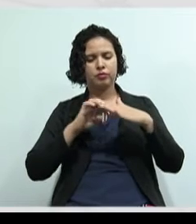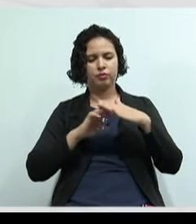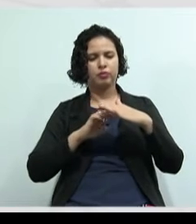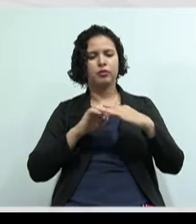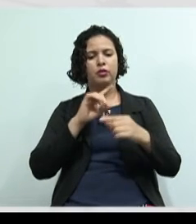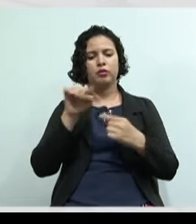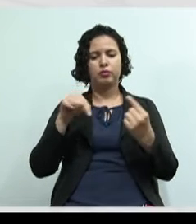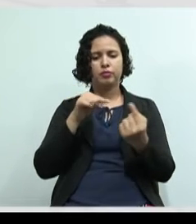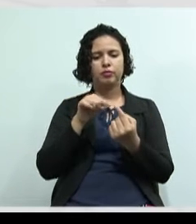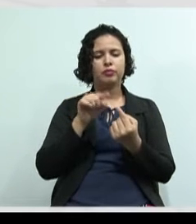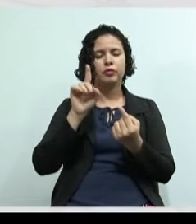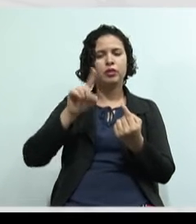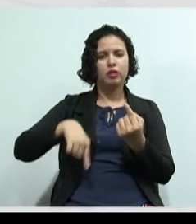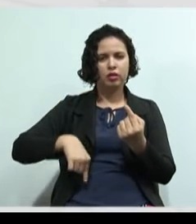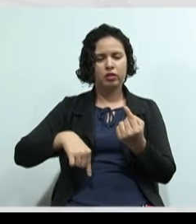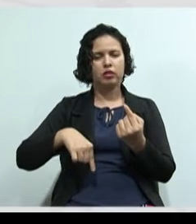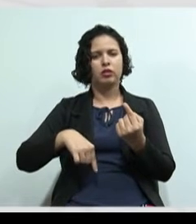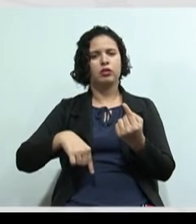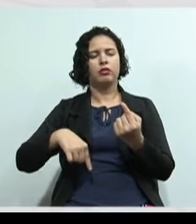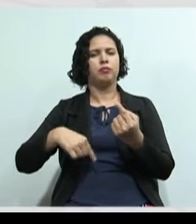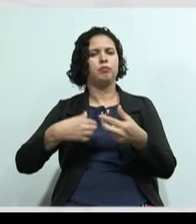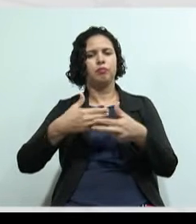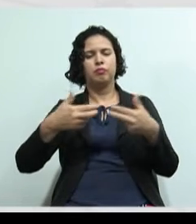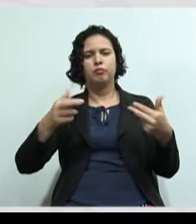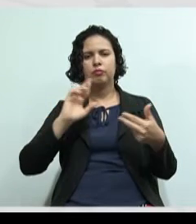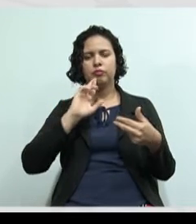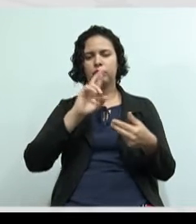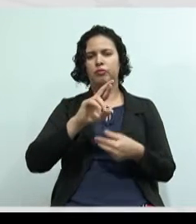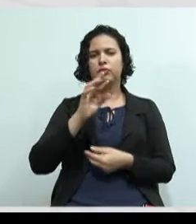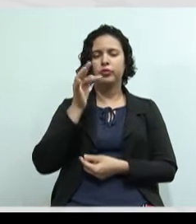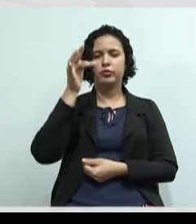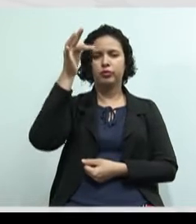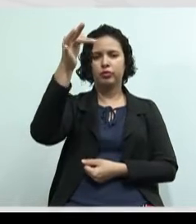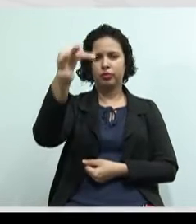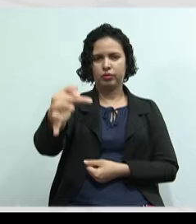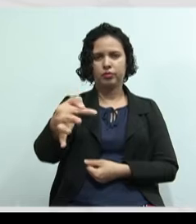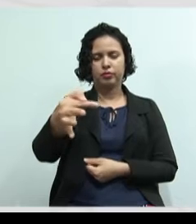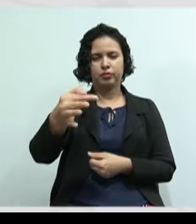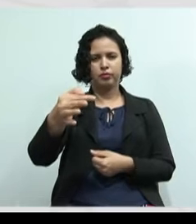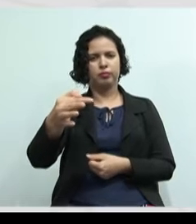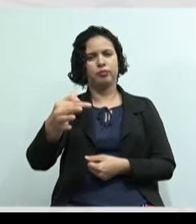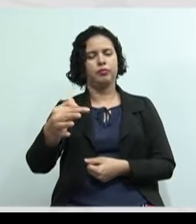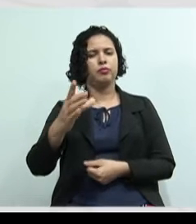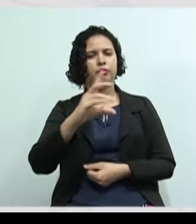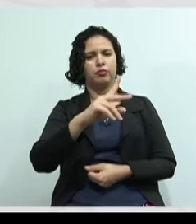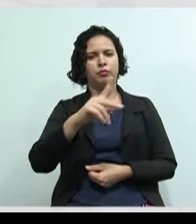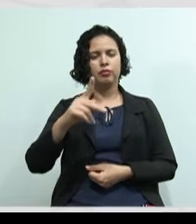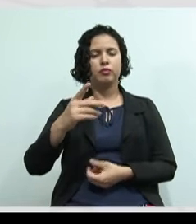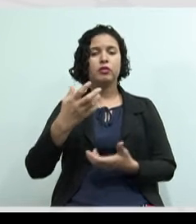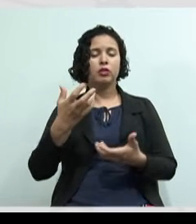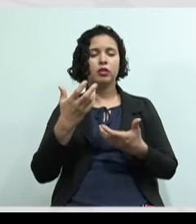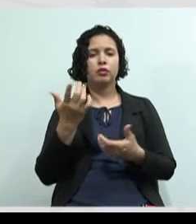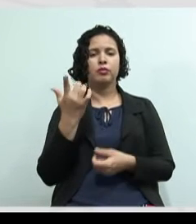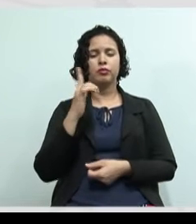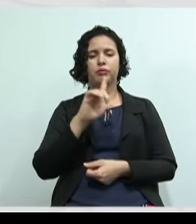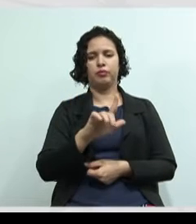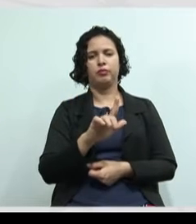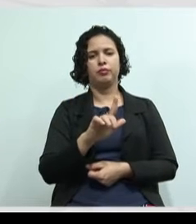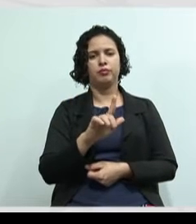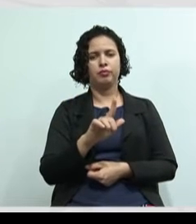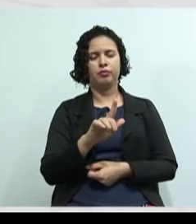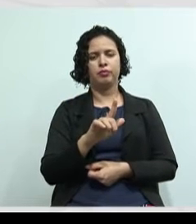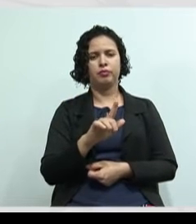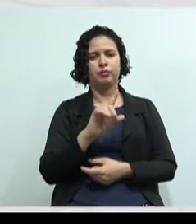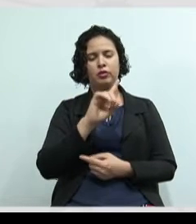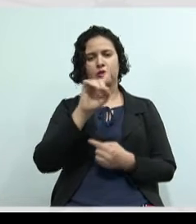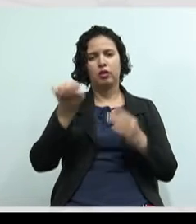como estado, situação ou resultado futuro que a organização pretende atingir. O objetivo também pode ser definido como